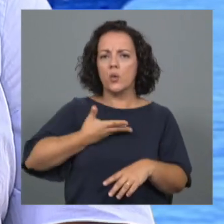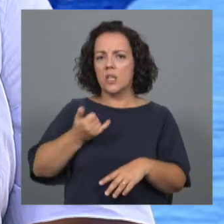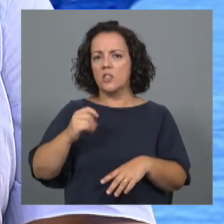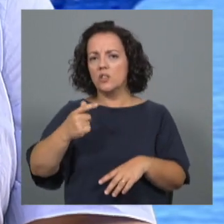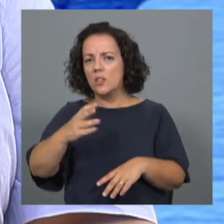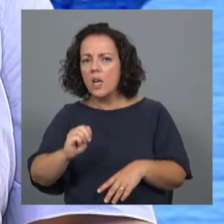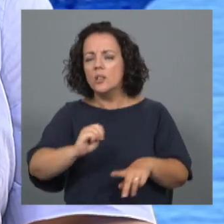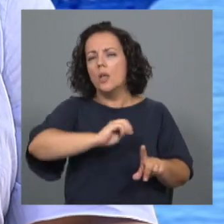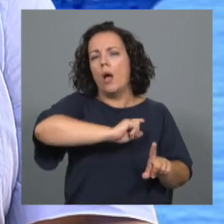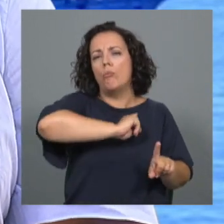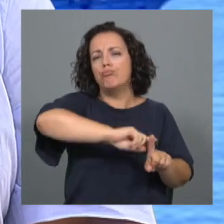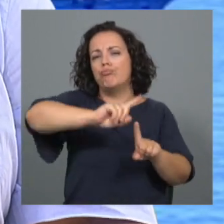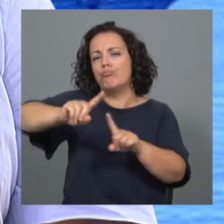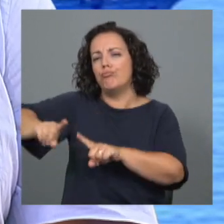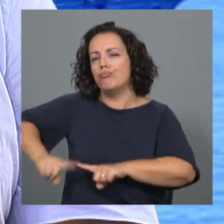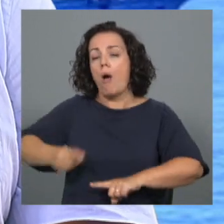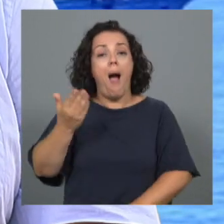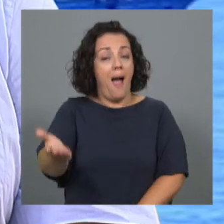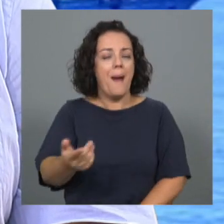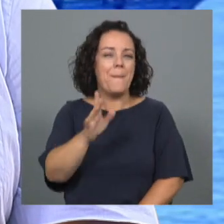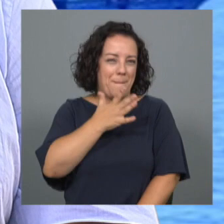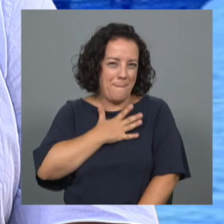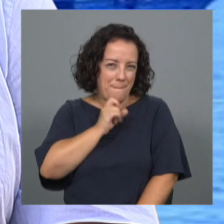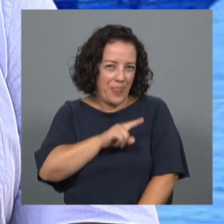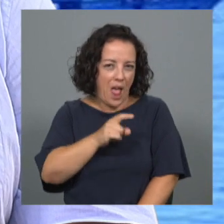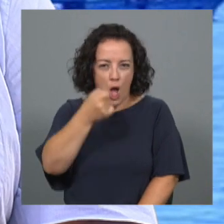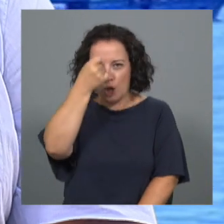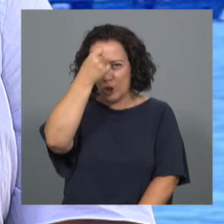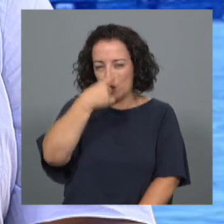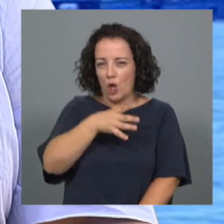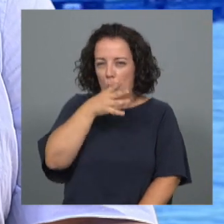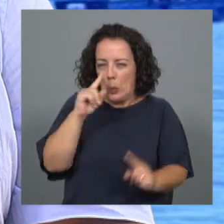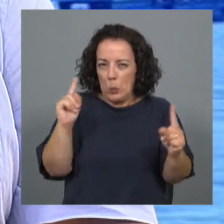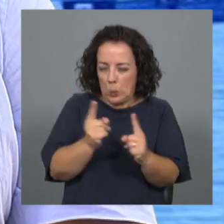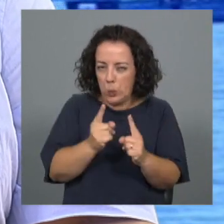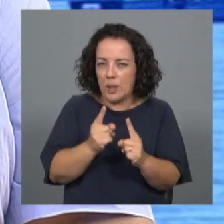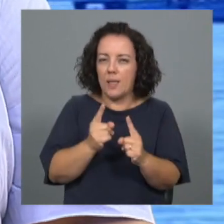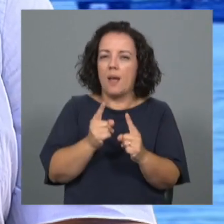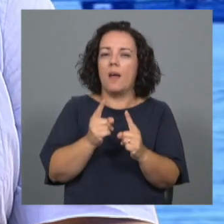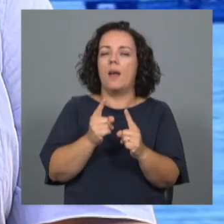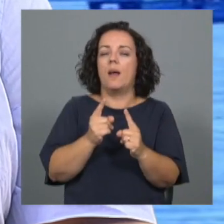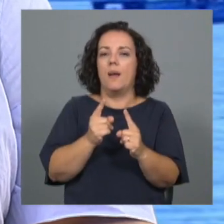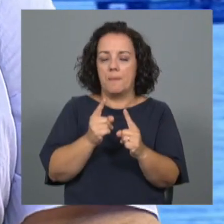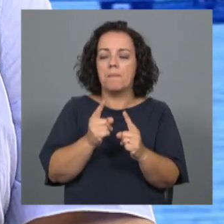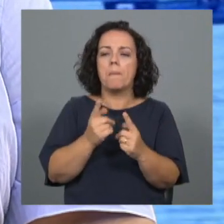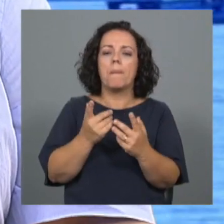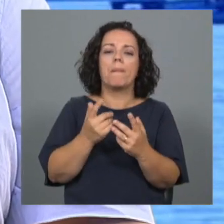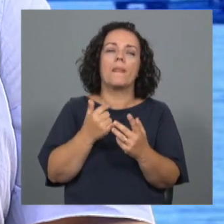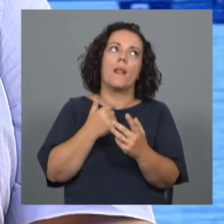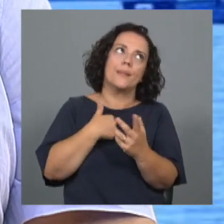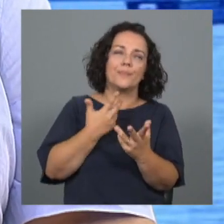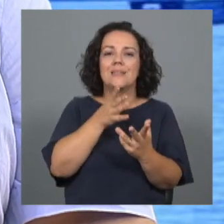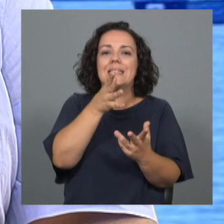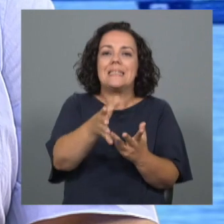diversidade. Se me permite contar uma pequena história que eu acho que ilustra isto muito bem, nós temos, enfim, não identificando aqui as